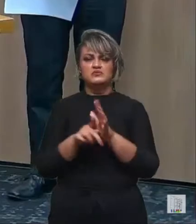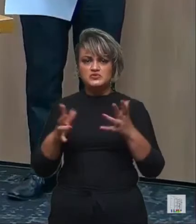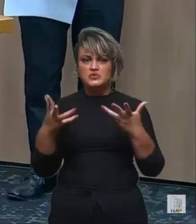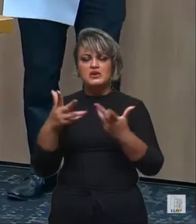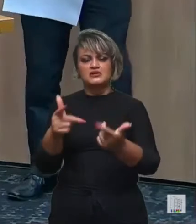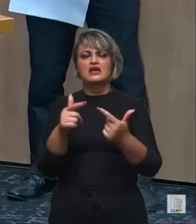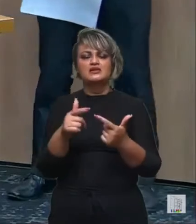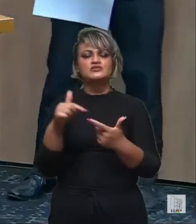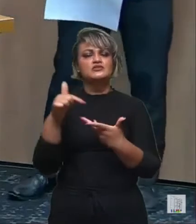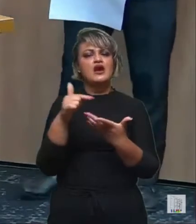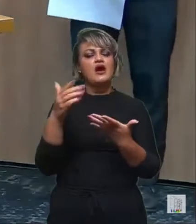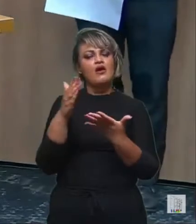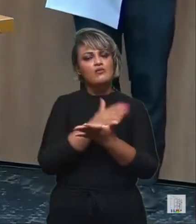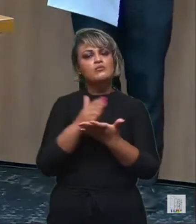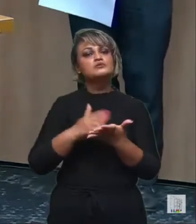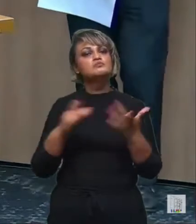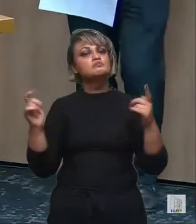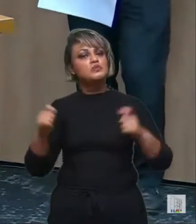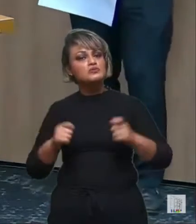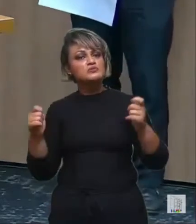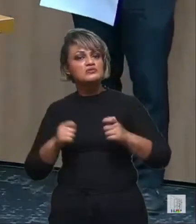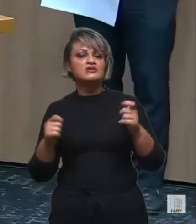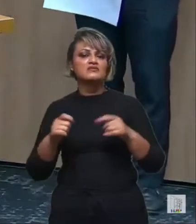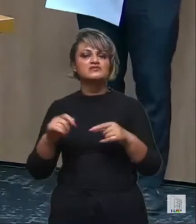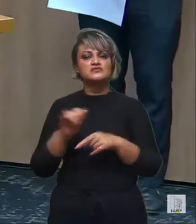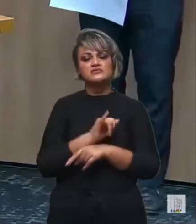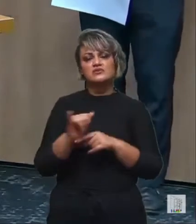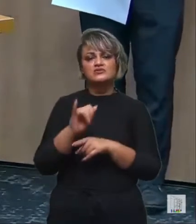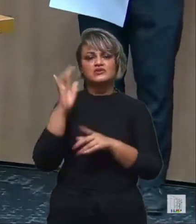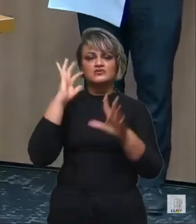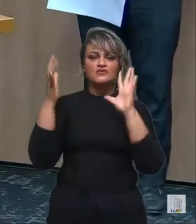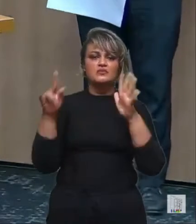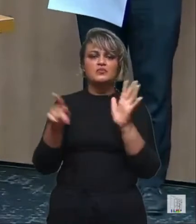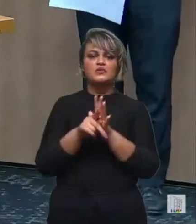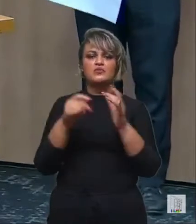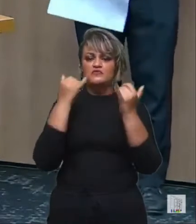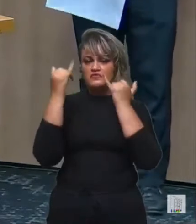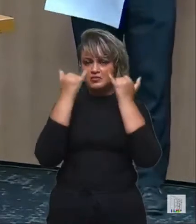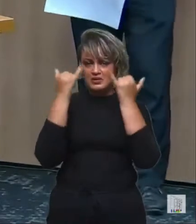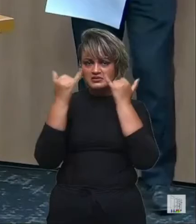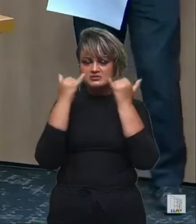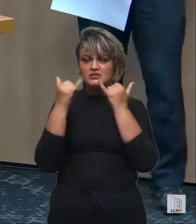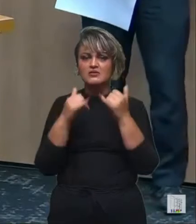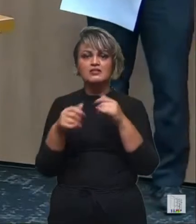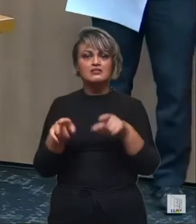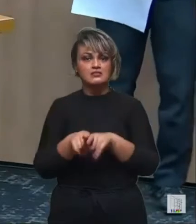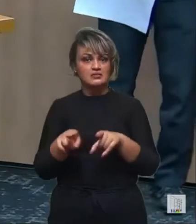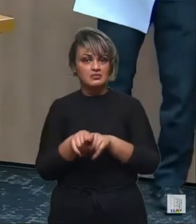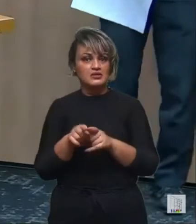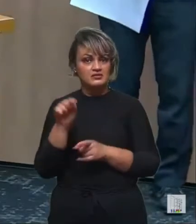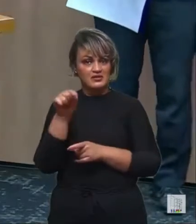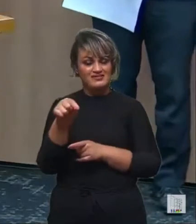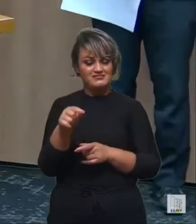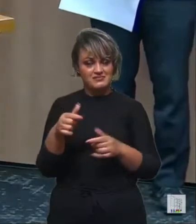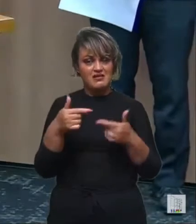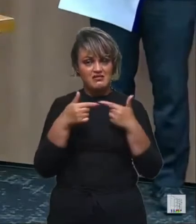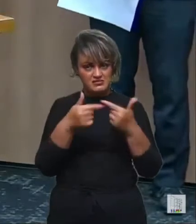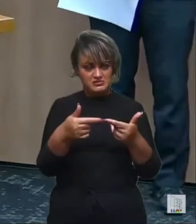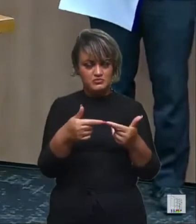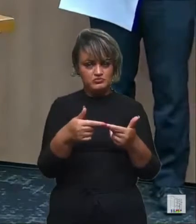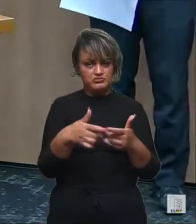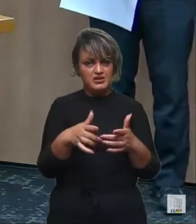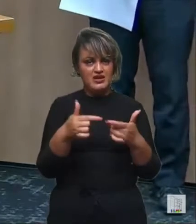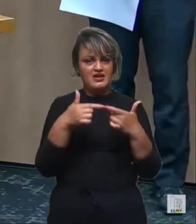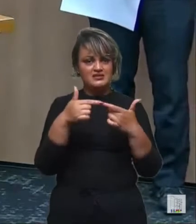de possibilidade de tratamento de volume de informações, mas também que esse ato materializa isso